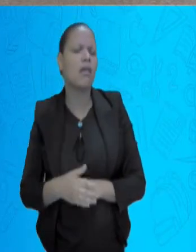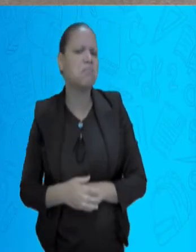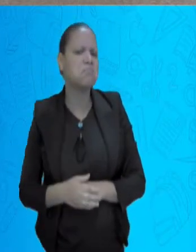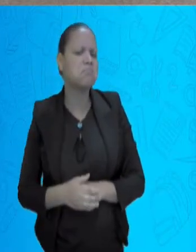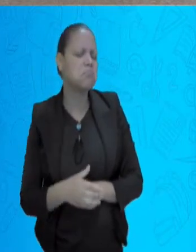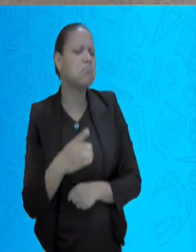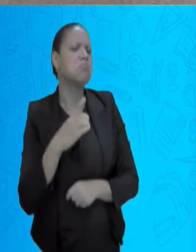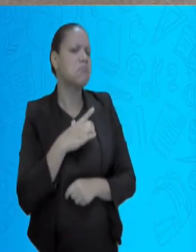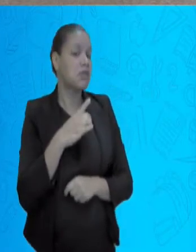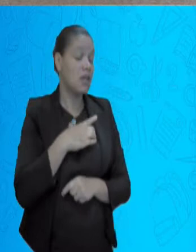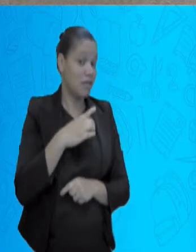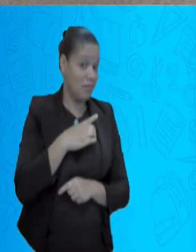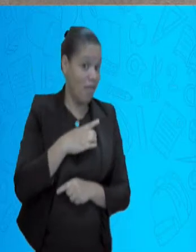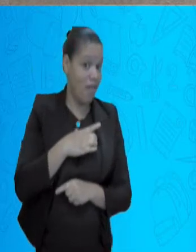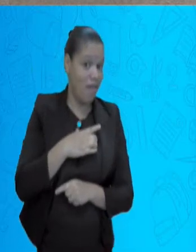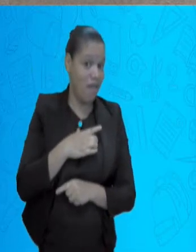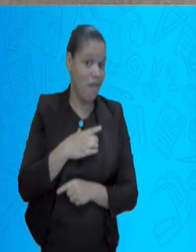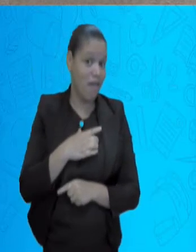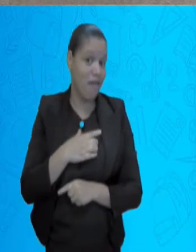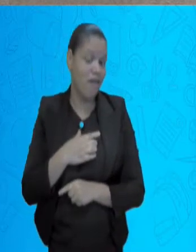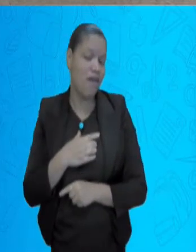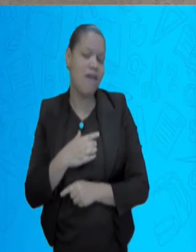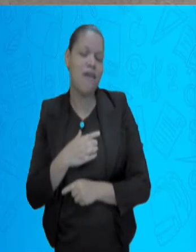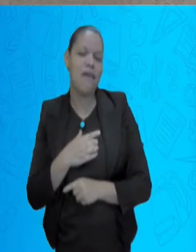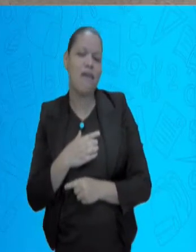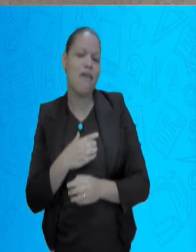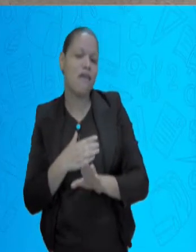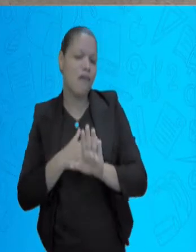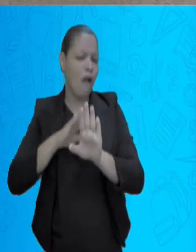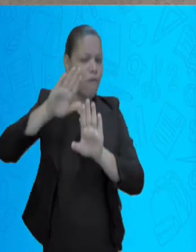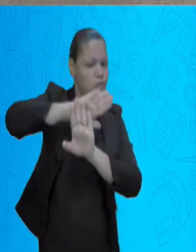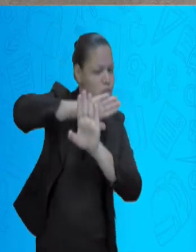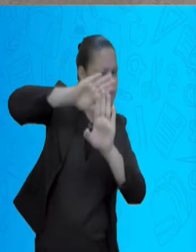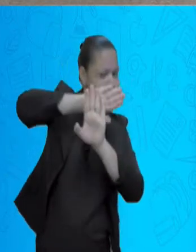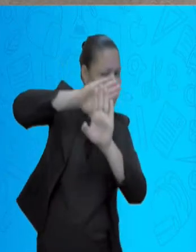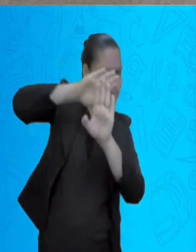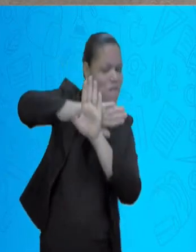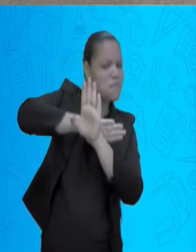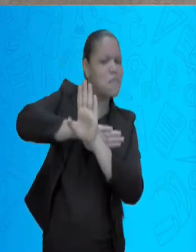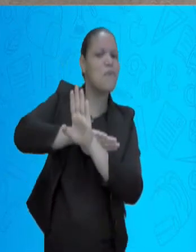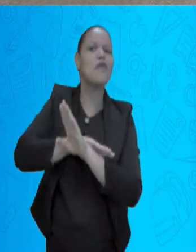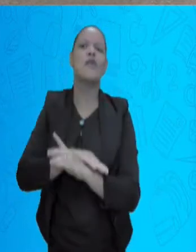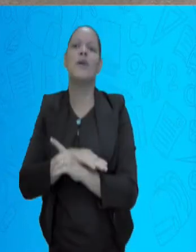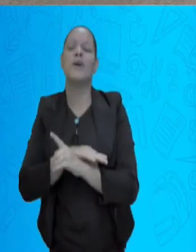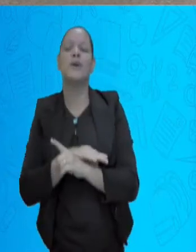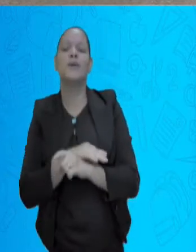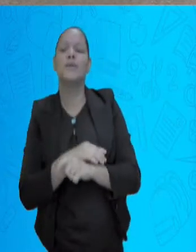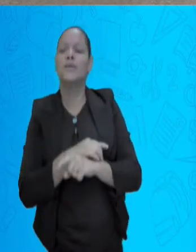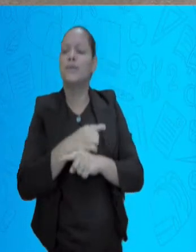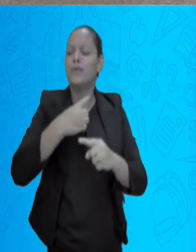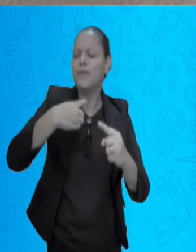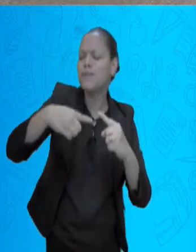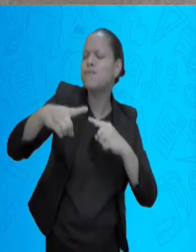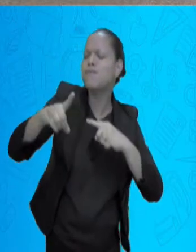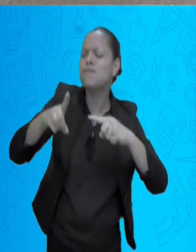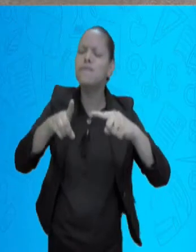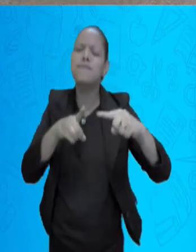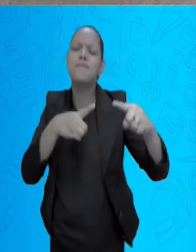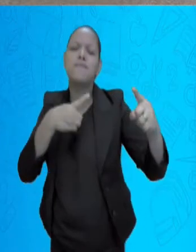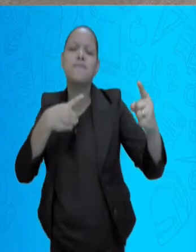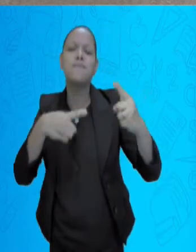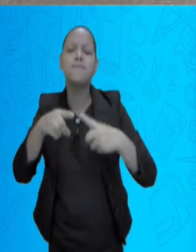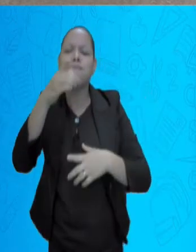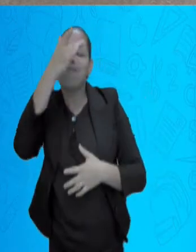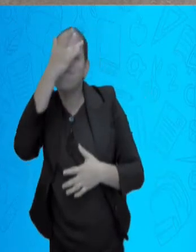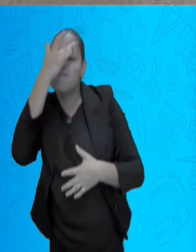uma orquestra por trás, existe um tipo de música por trás e isso